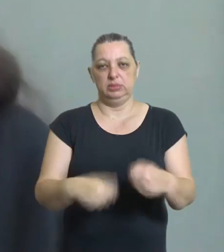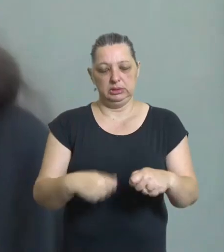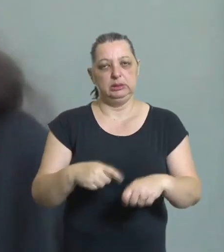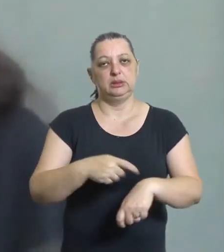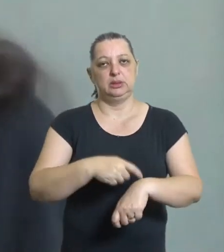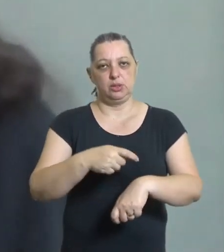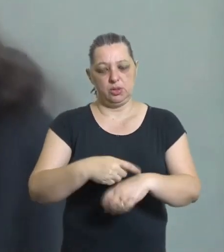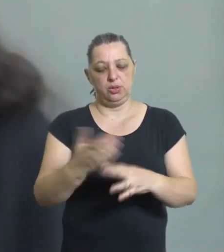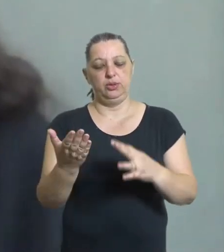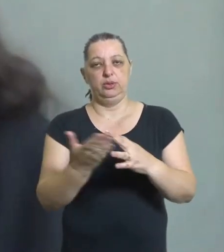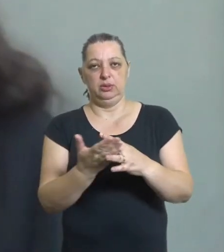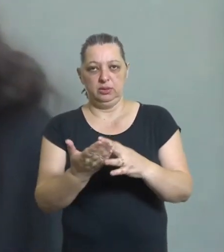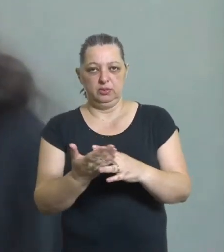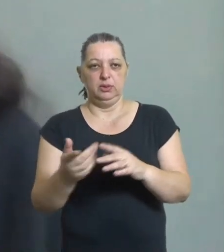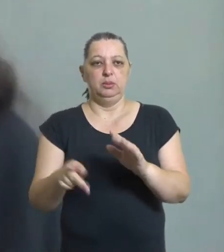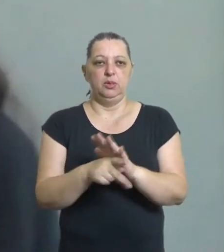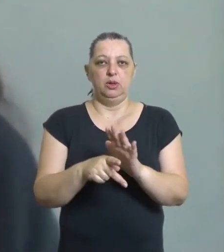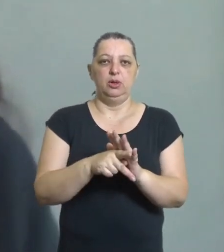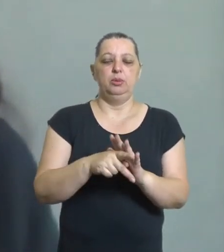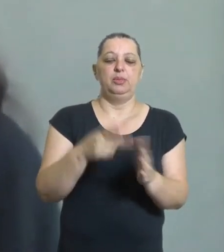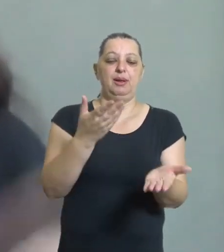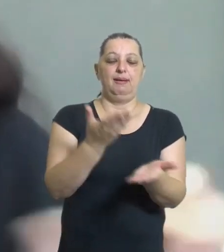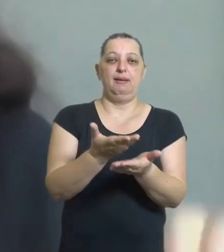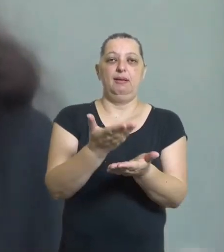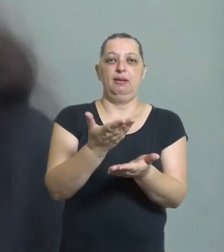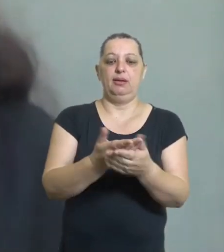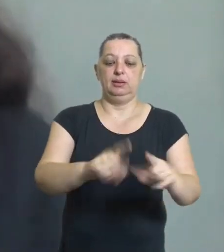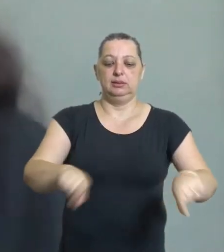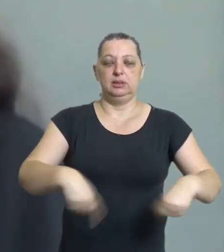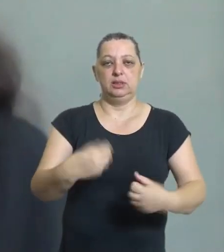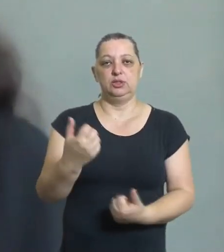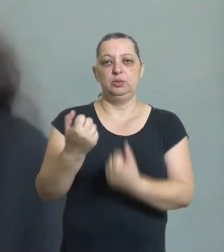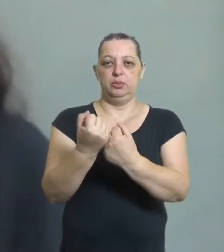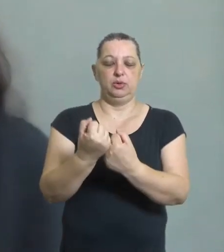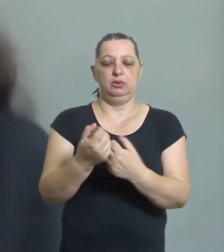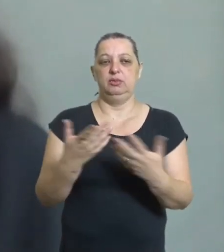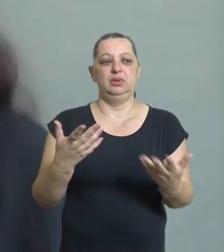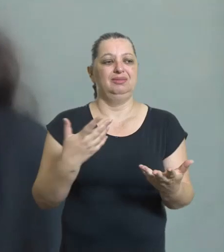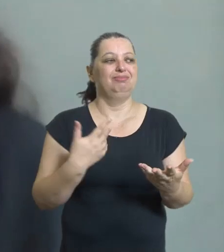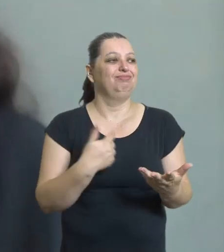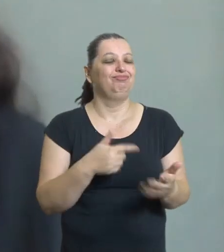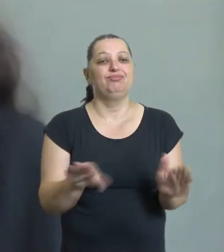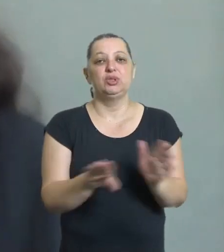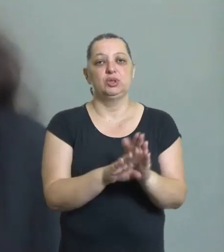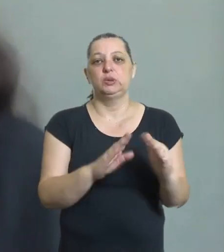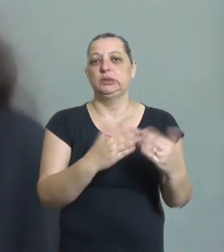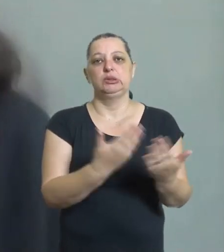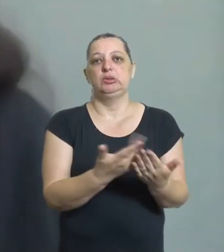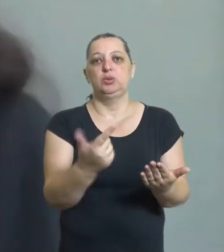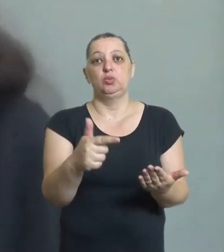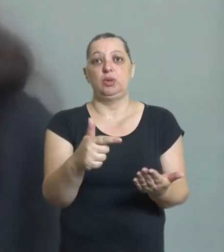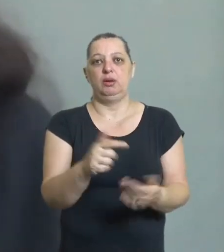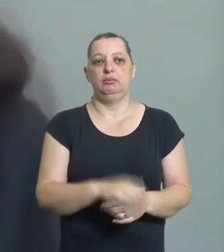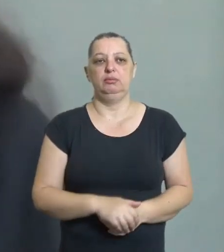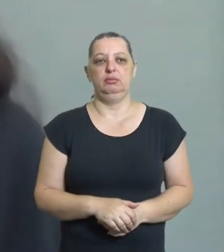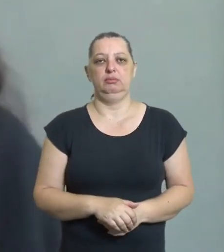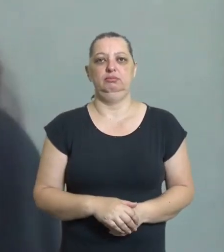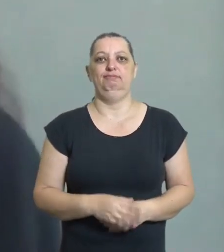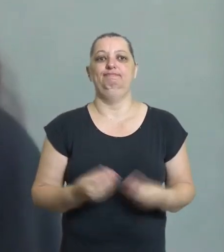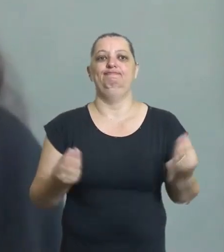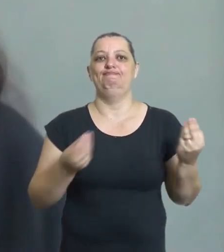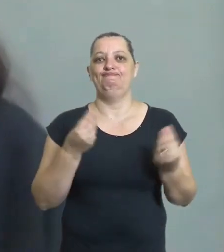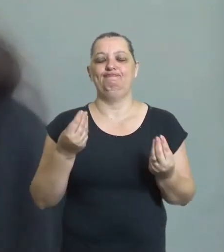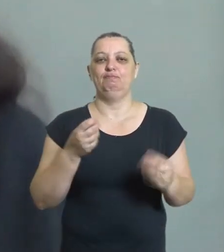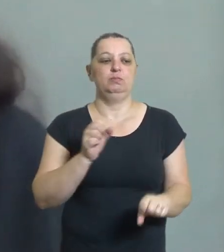especializado. Mas, Carmen, o aluno chegou na escola e não tem sala de recursos. O que eu posso fazer com esse aluno? Eu não tenho como congelar